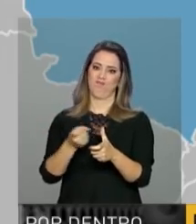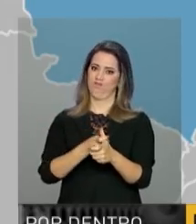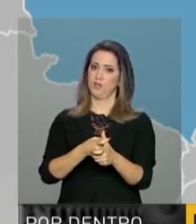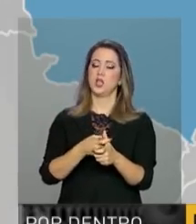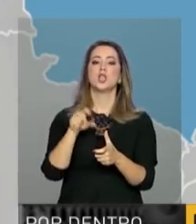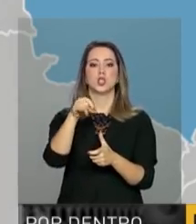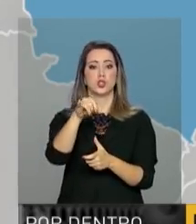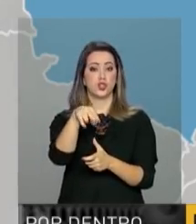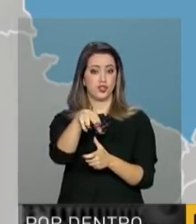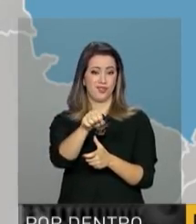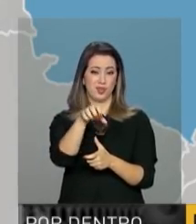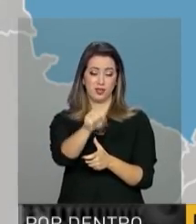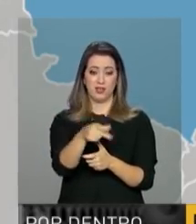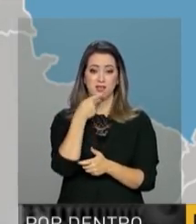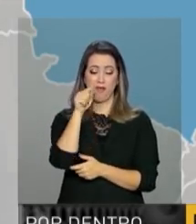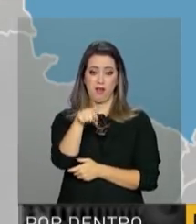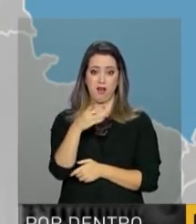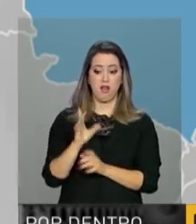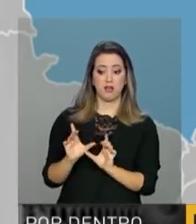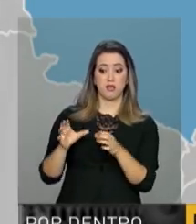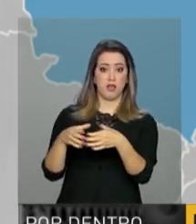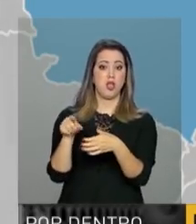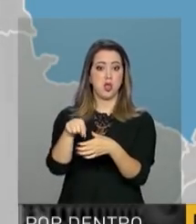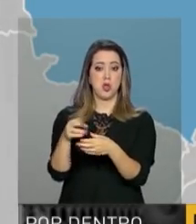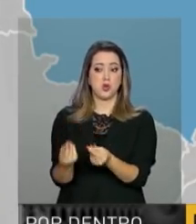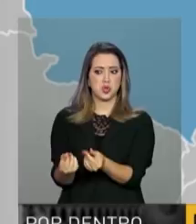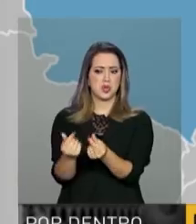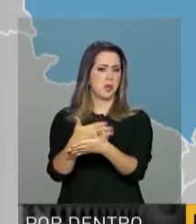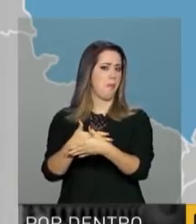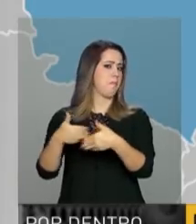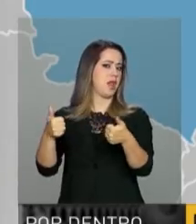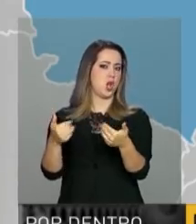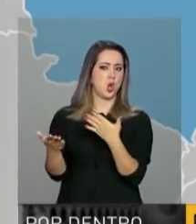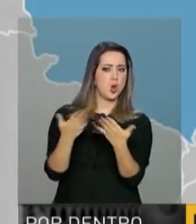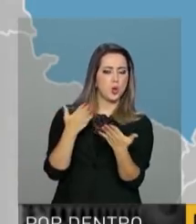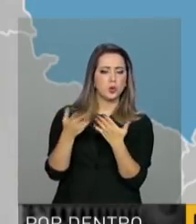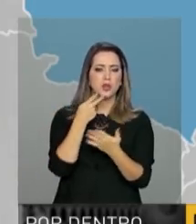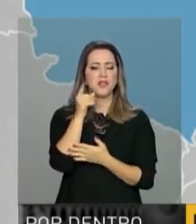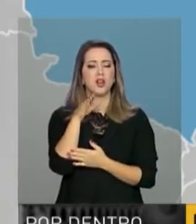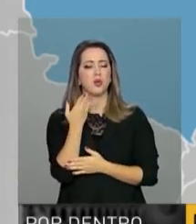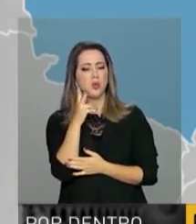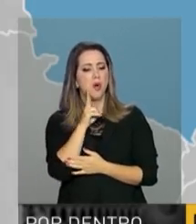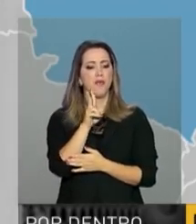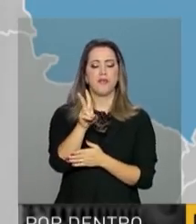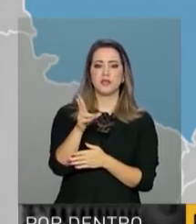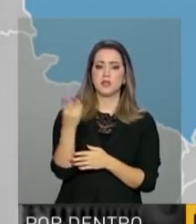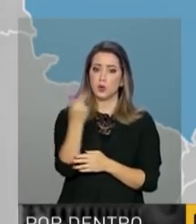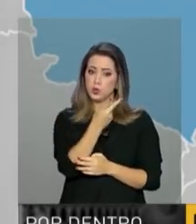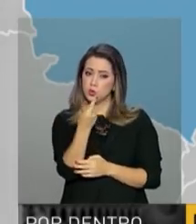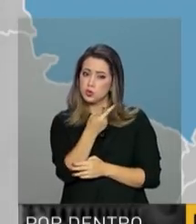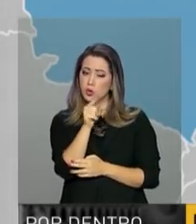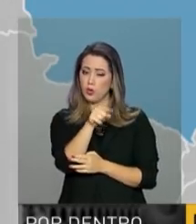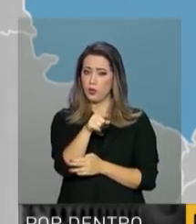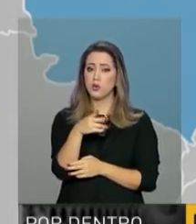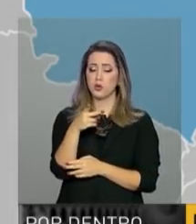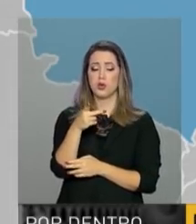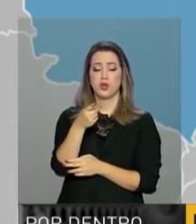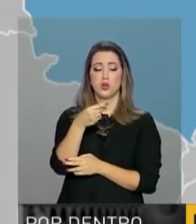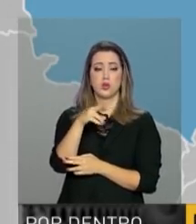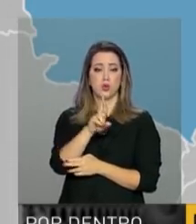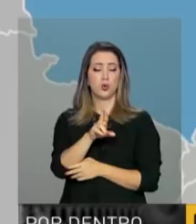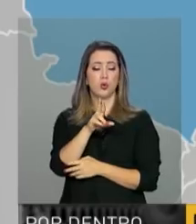que a Previdência poderia ter uma situação financeiramente muito mais saudável. Qual é a visão dos dois, do Dr. Marcelo, também do Dr. Bruno,